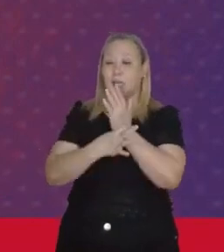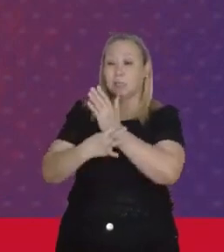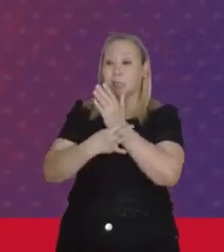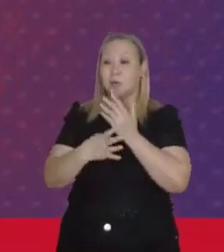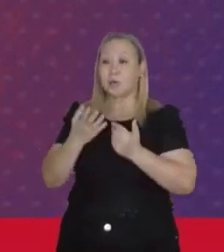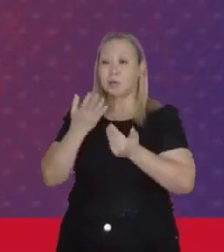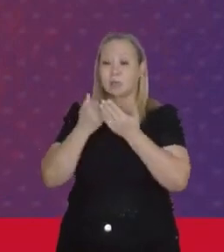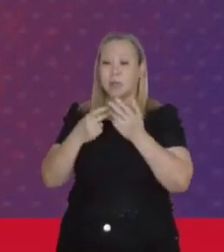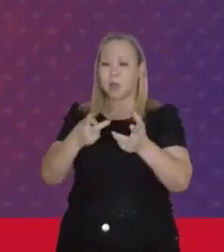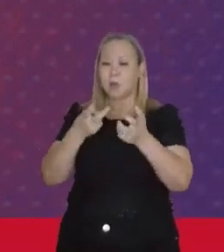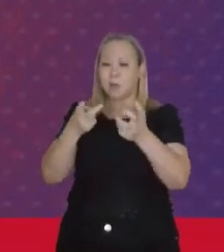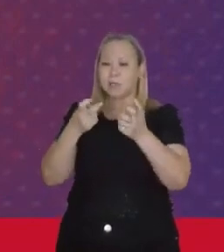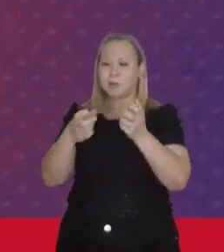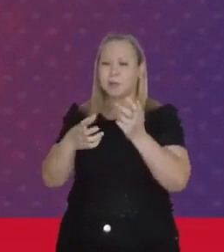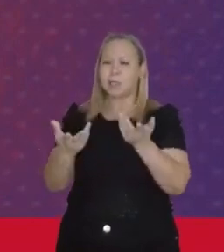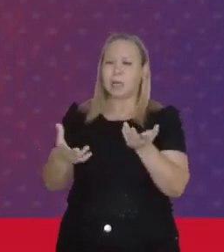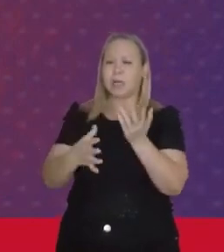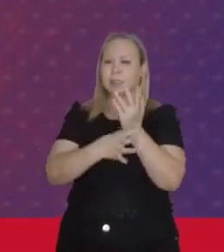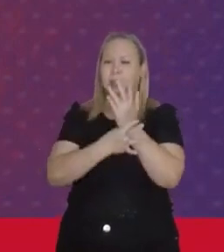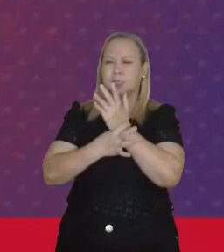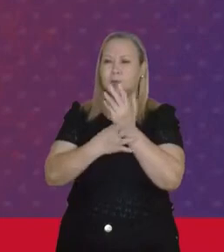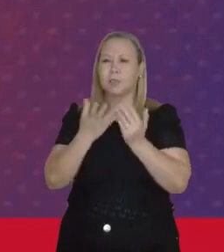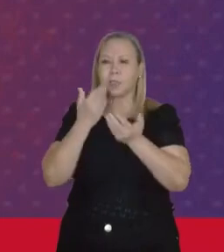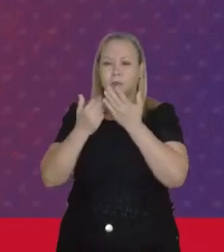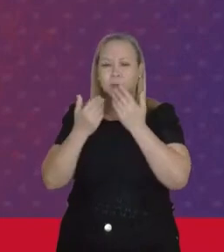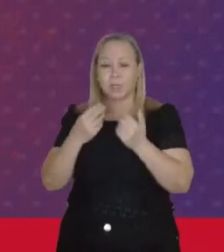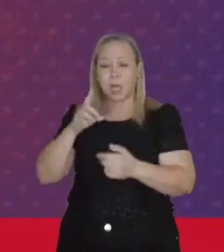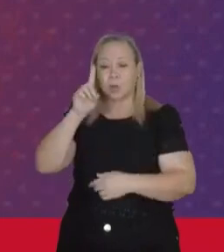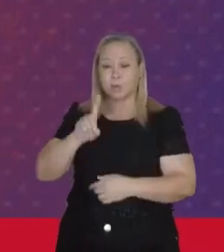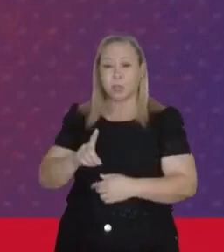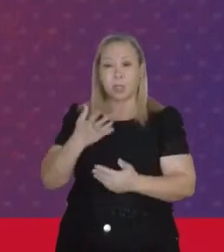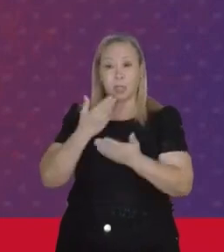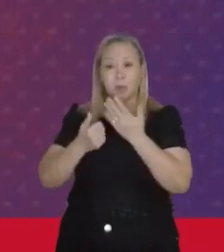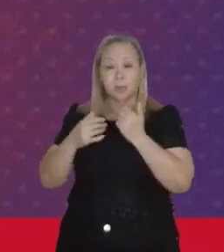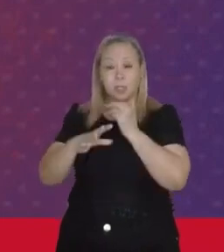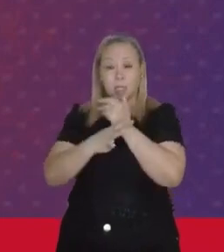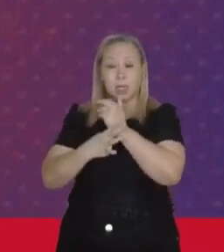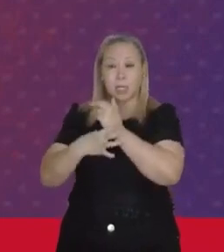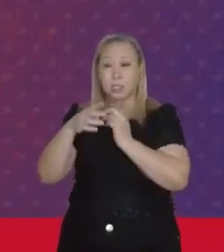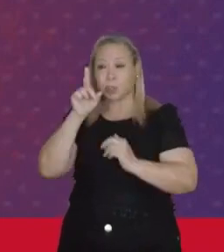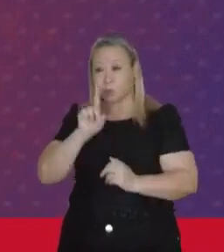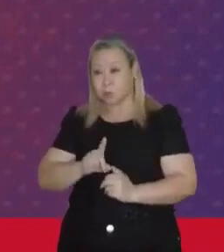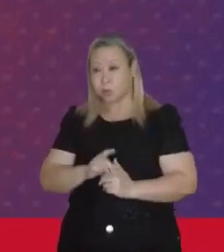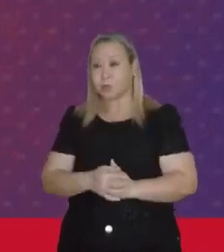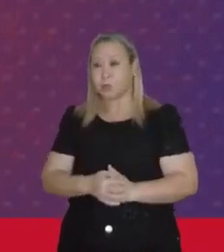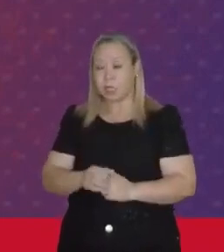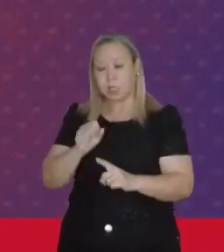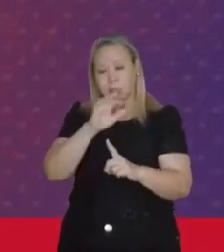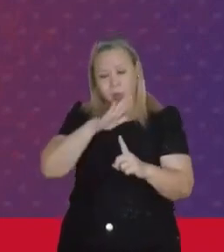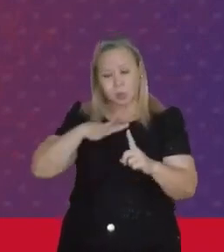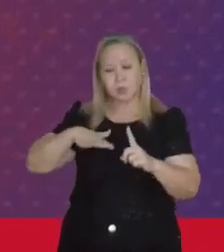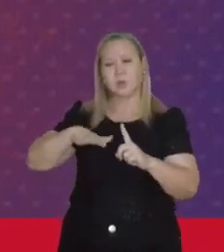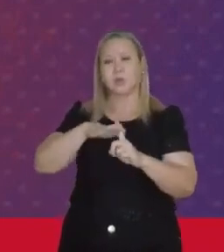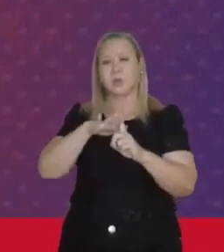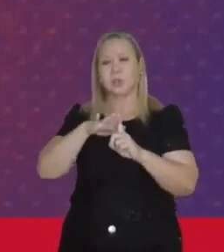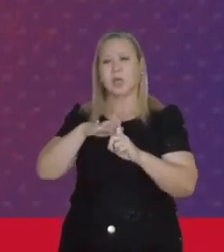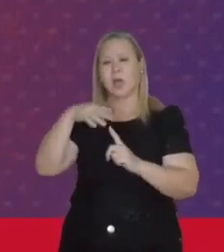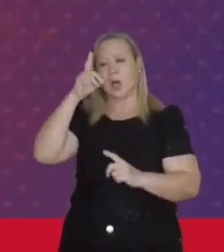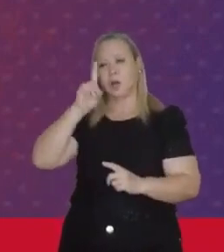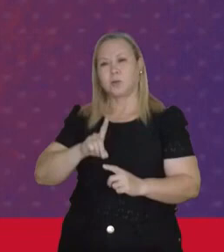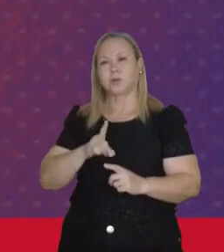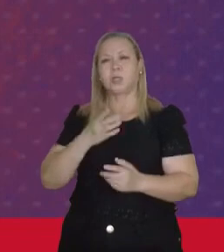luta do direito humano à alimentação, da garantia dos direitos sociais, do